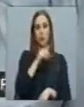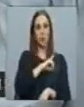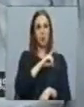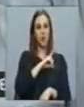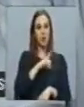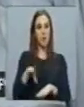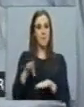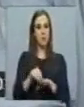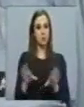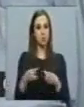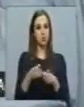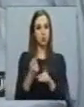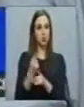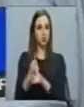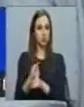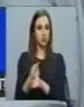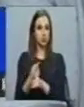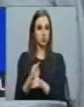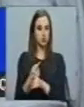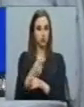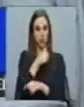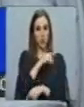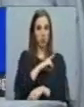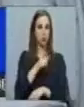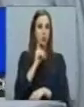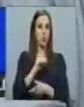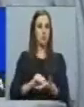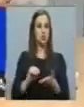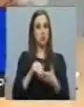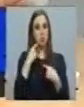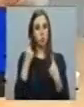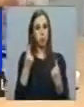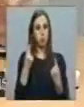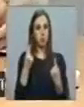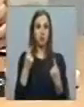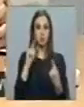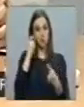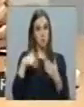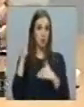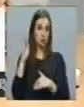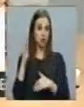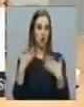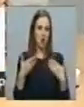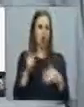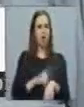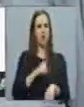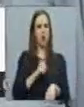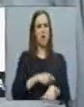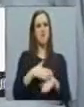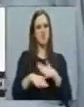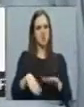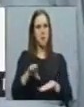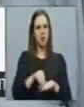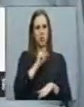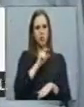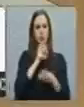um conjunto de coisas que não sofreu o privado, porque os trabalhadores da administração pública estavam mais à mão. Achamos que está na hora, que é possível ir mais longe e que há espaço